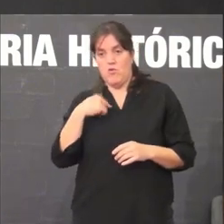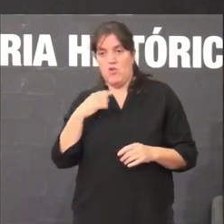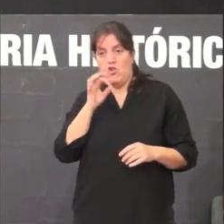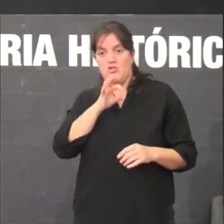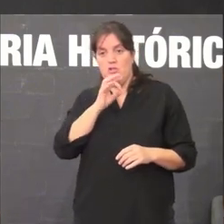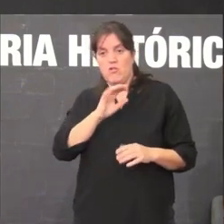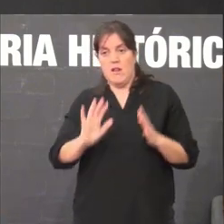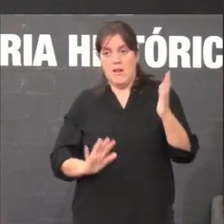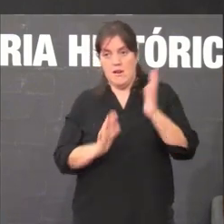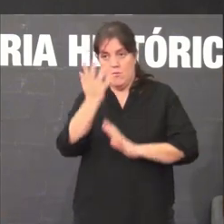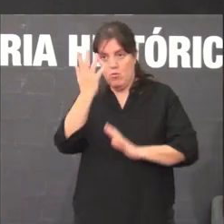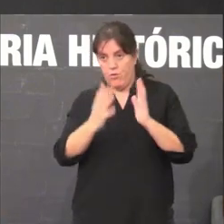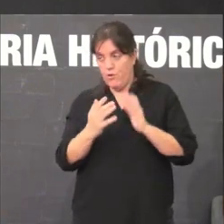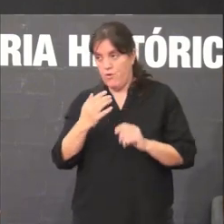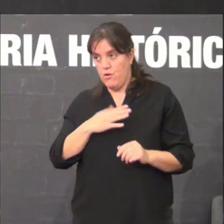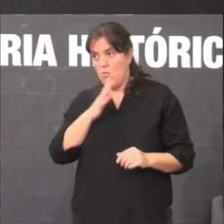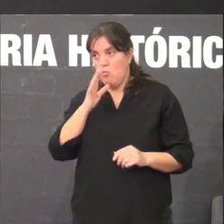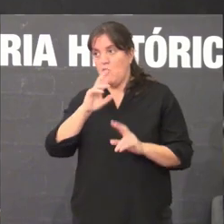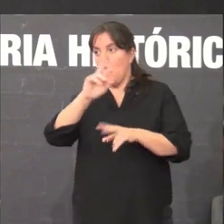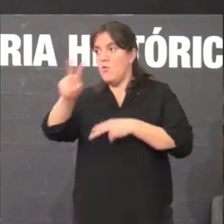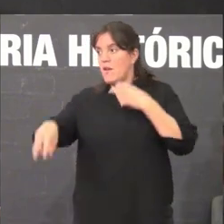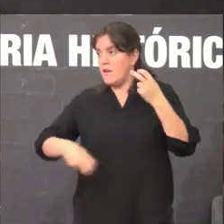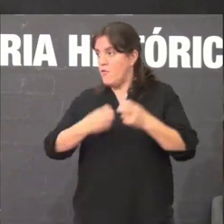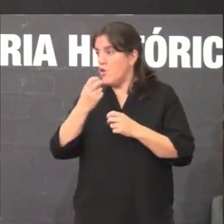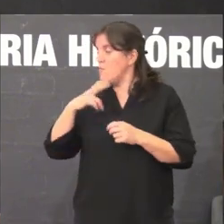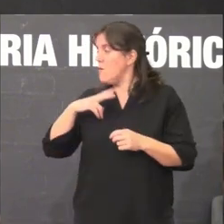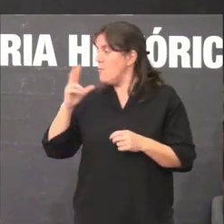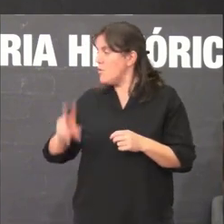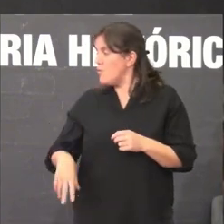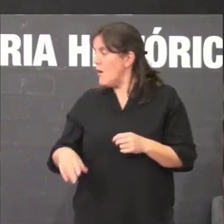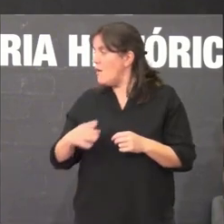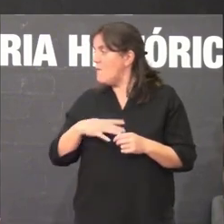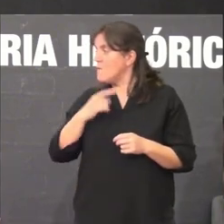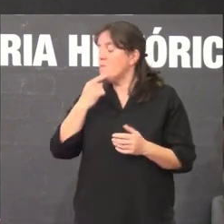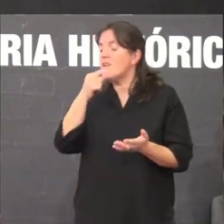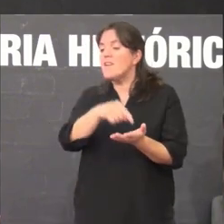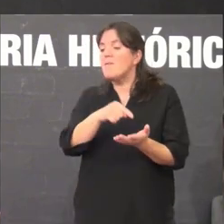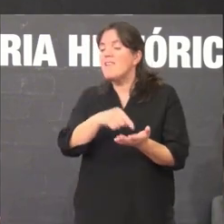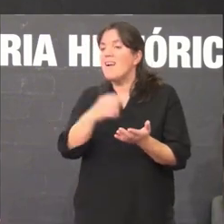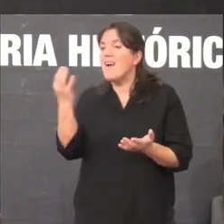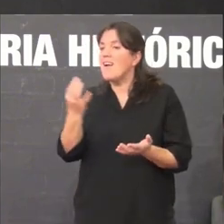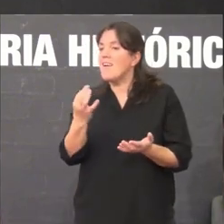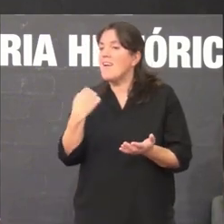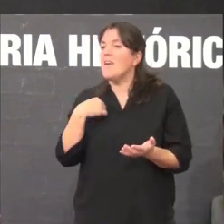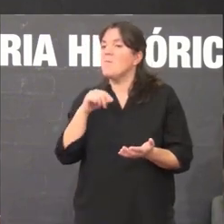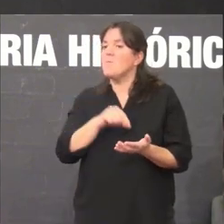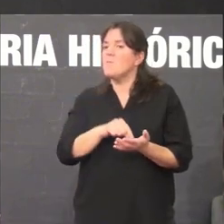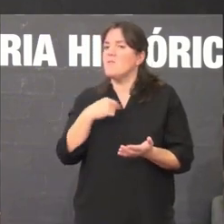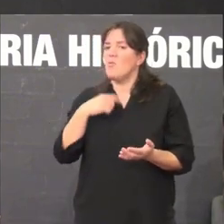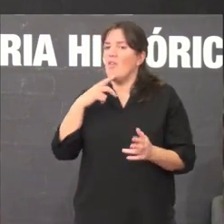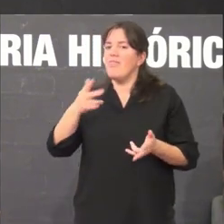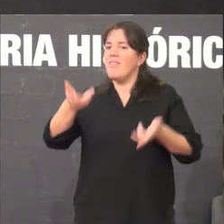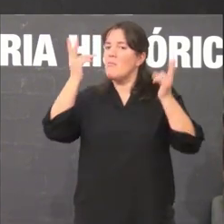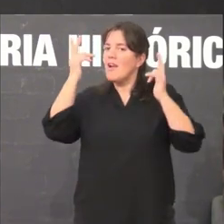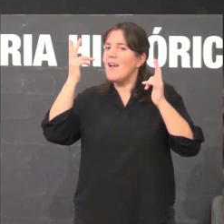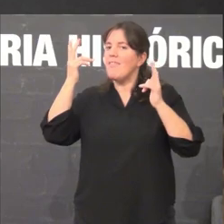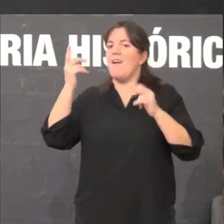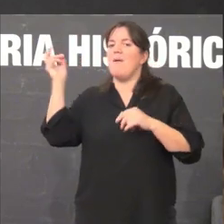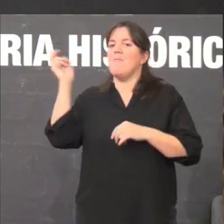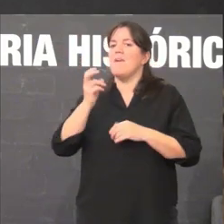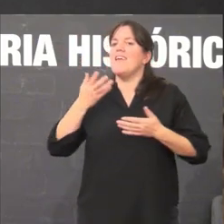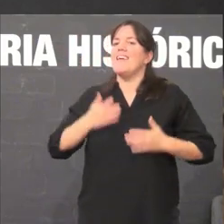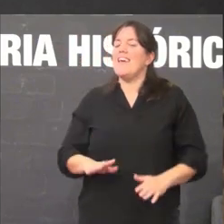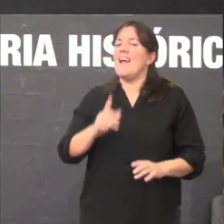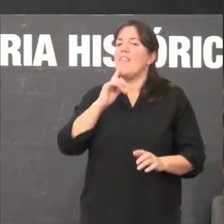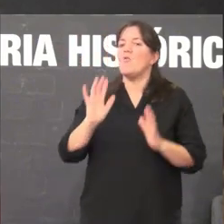de alguma forma, como em Portugal, os portugueses se reivindicam como a sua democracia sendo filha de uma revolução